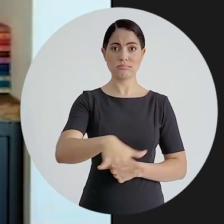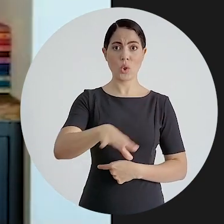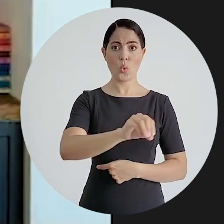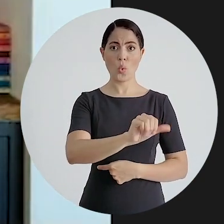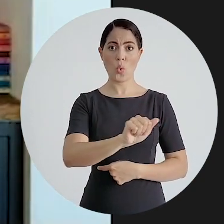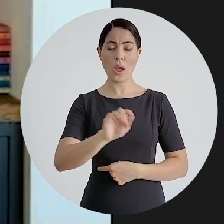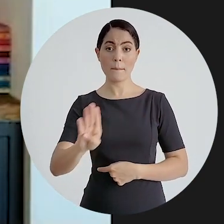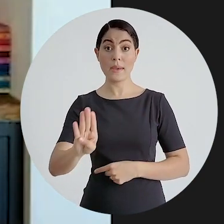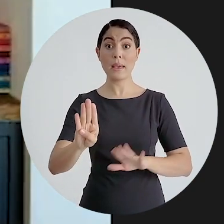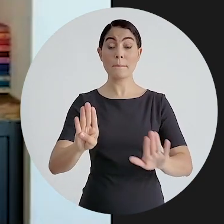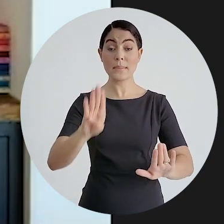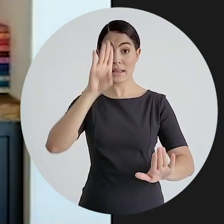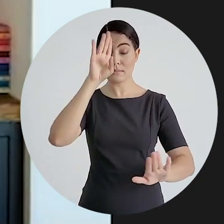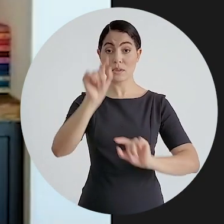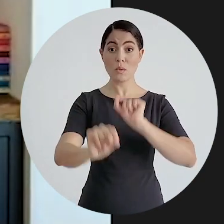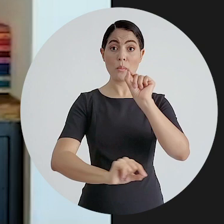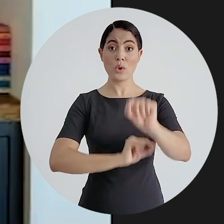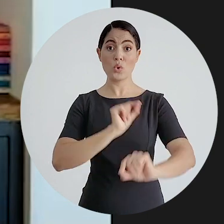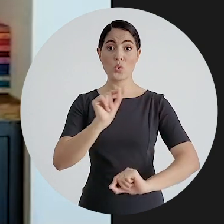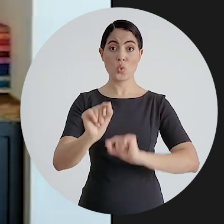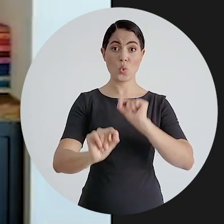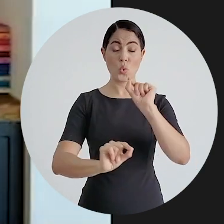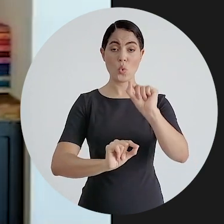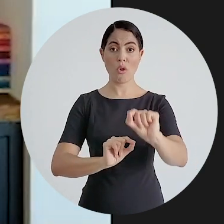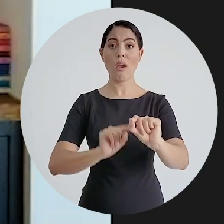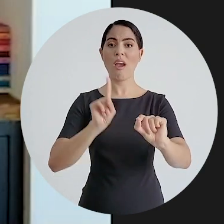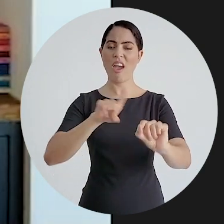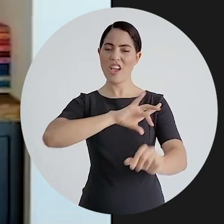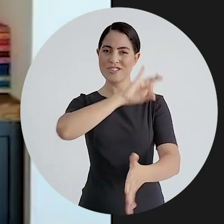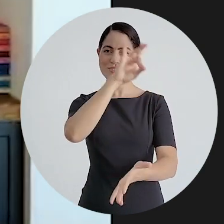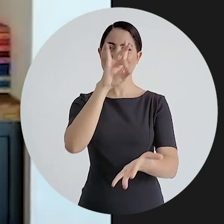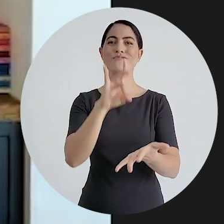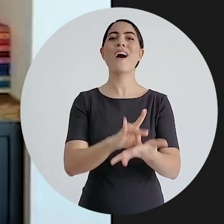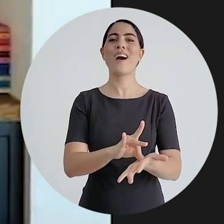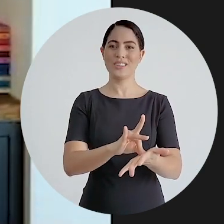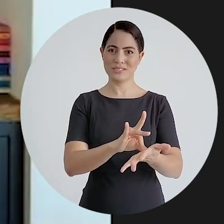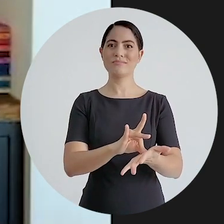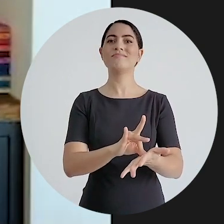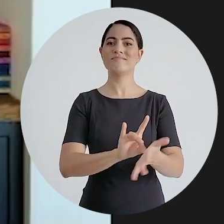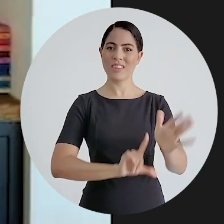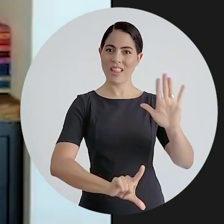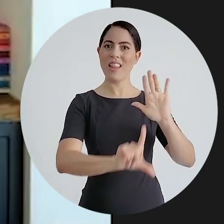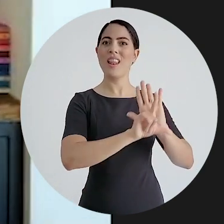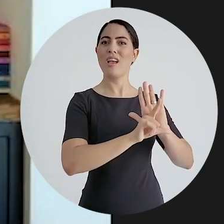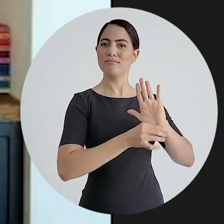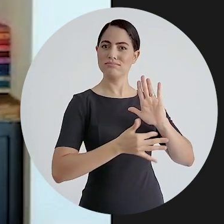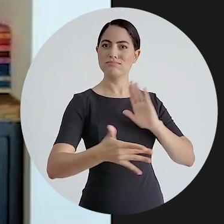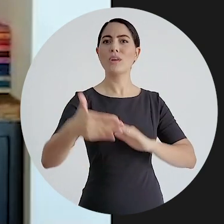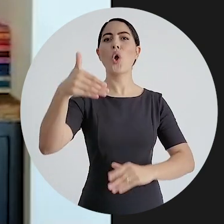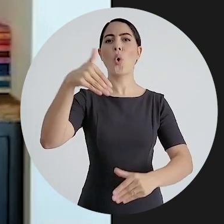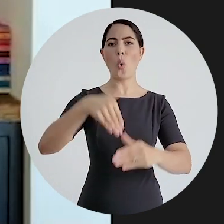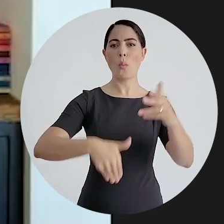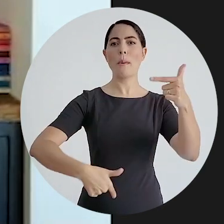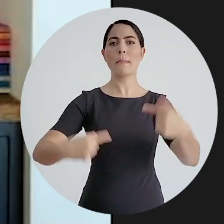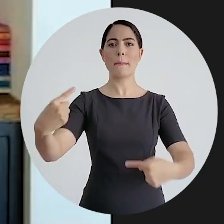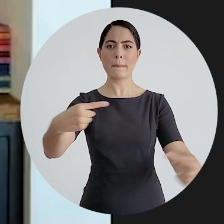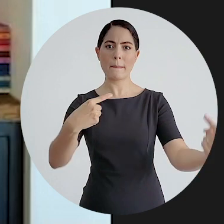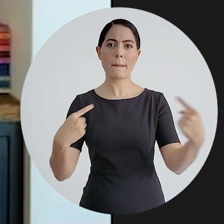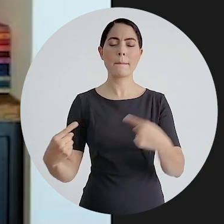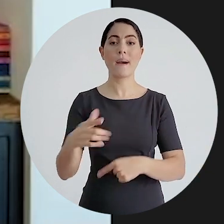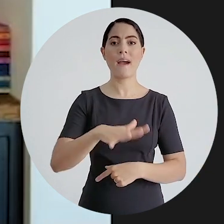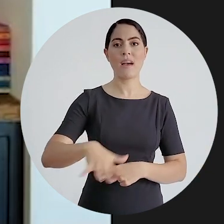OAB, mas principalmente com o aumento da legitimidade do processo político da Ordem